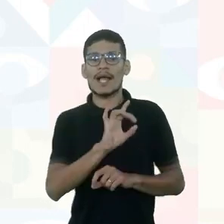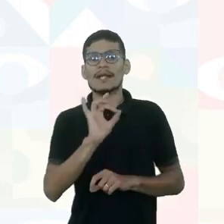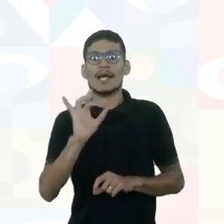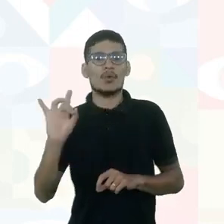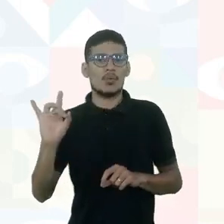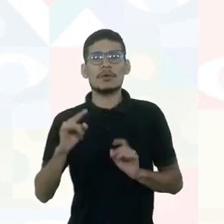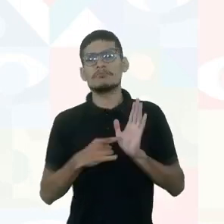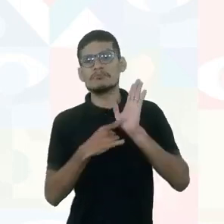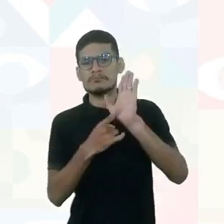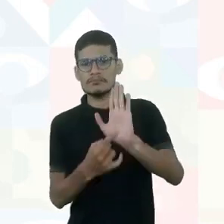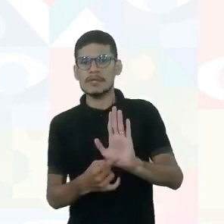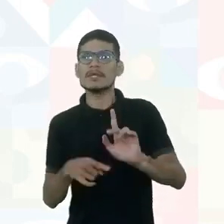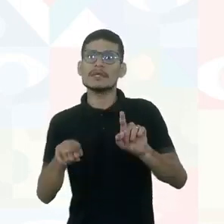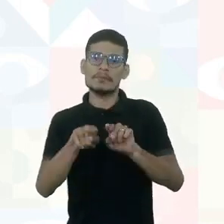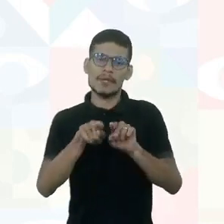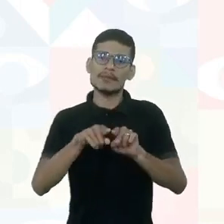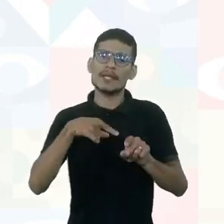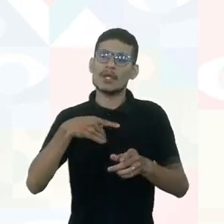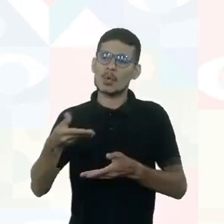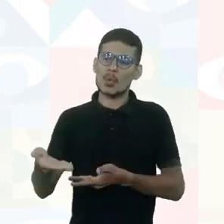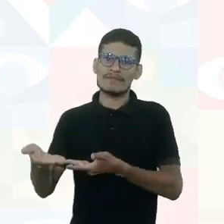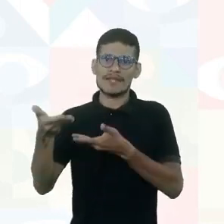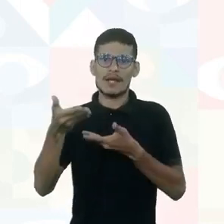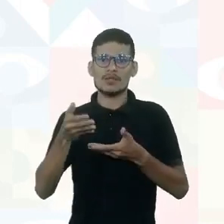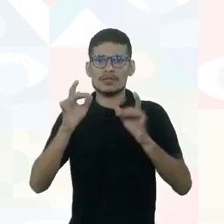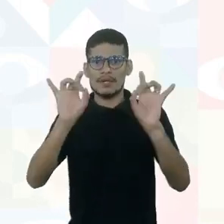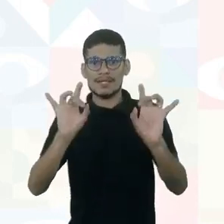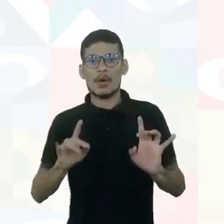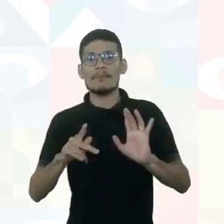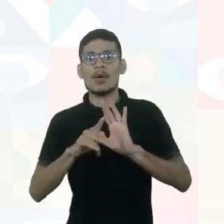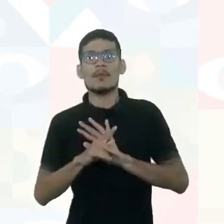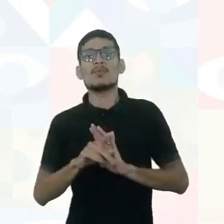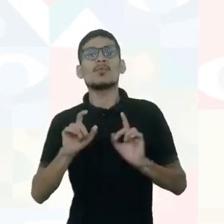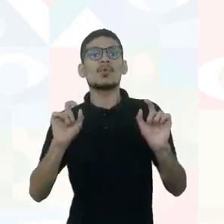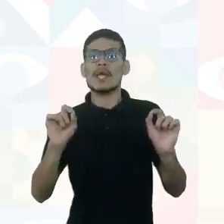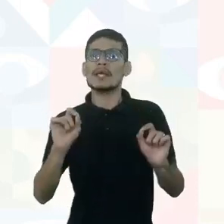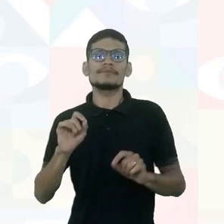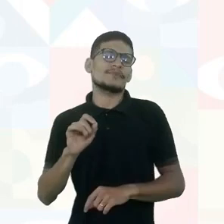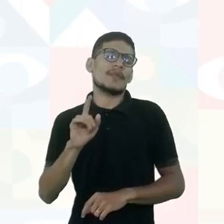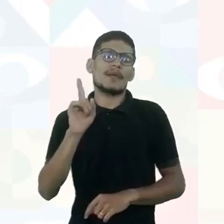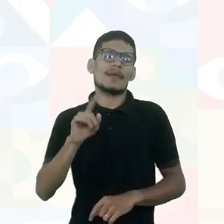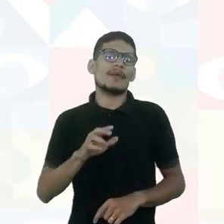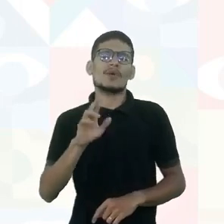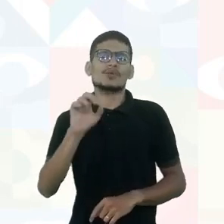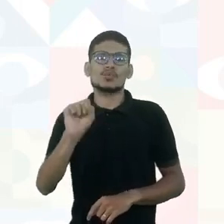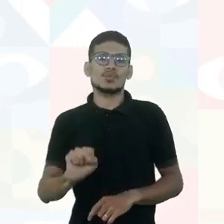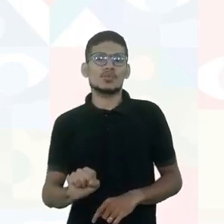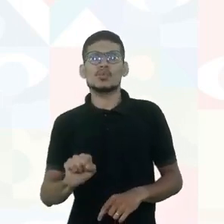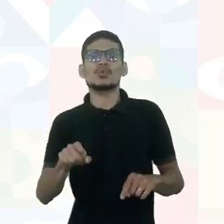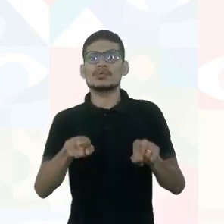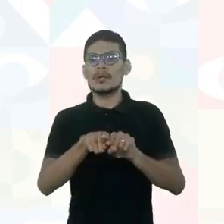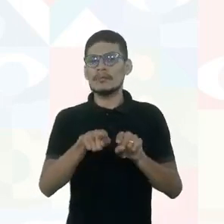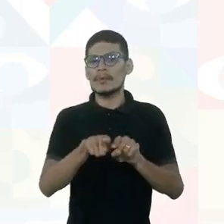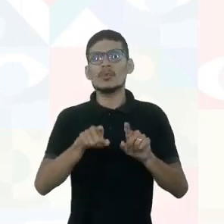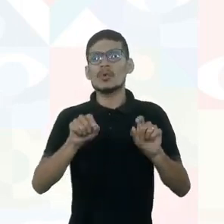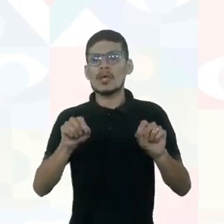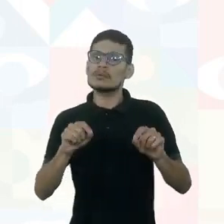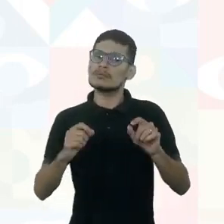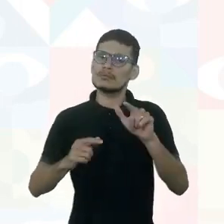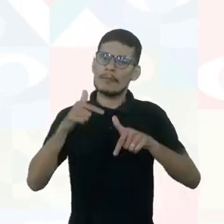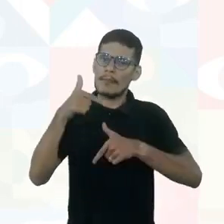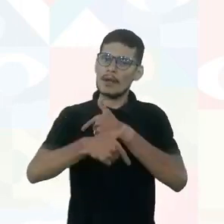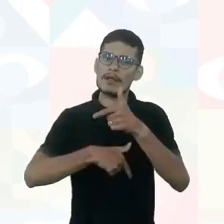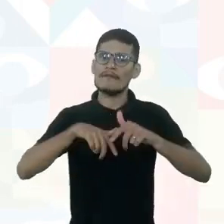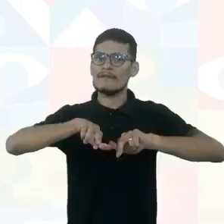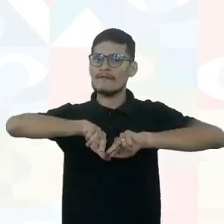aborda. E eu estou com um convidado muito especial do Rio Grande do Sul, que trabalha com Blender, com Krita e com games, né?